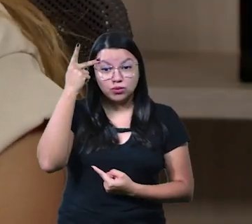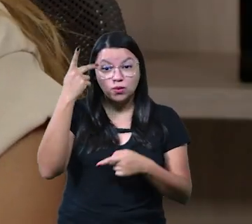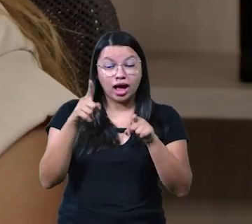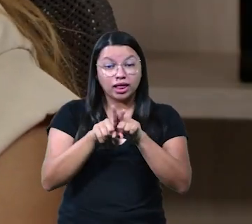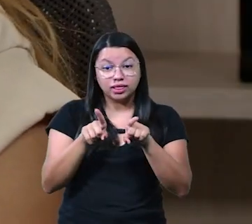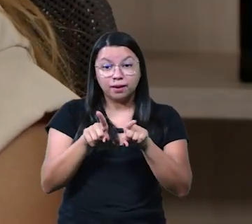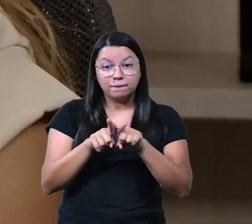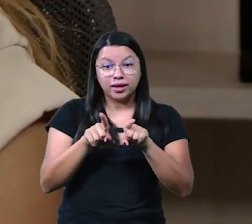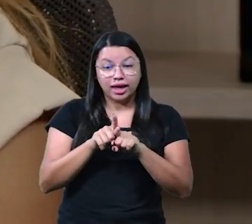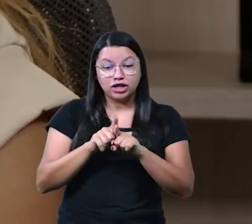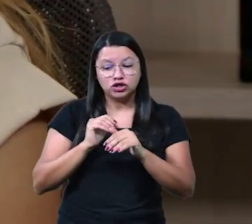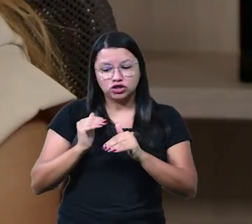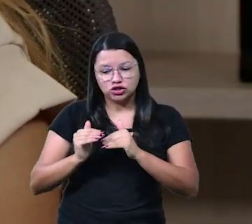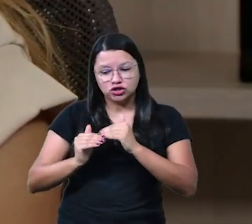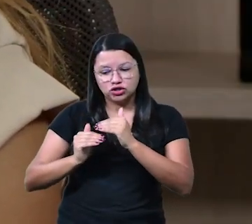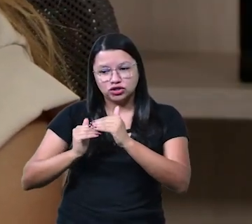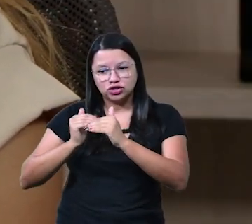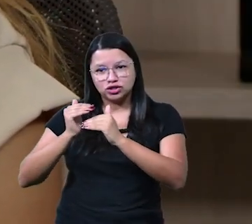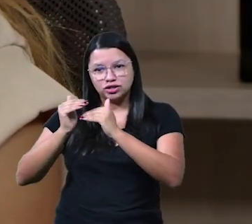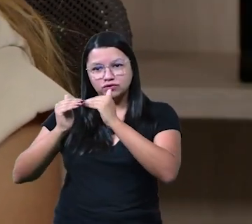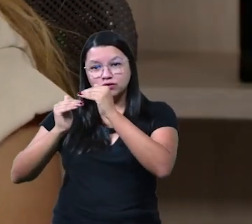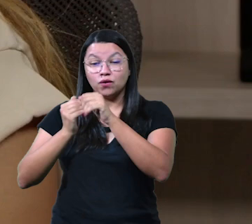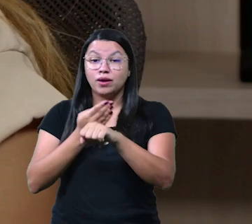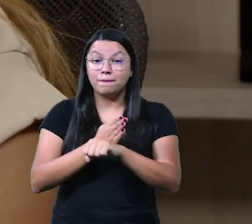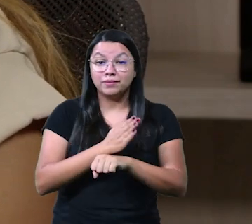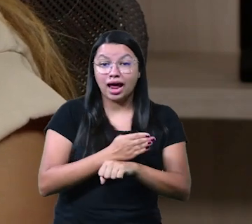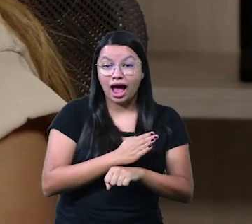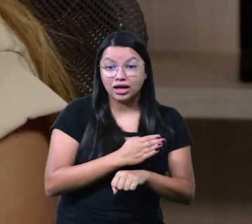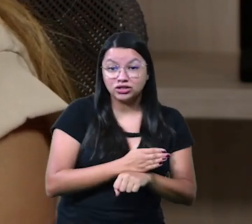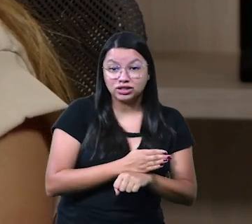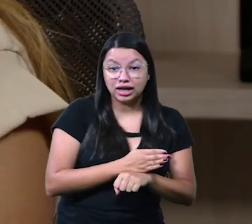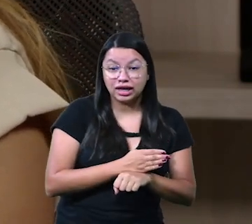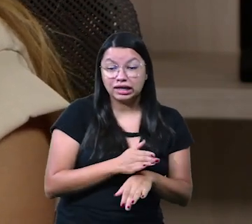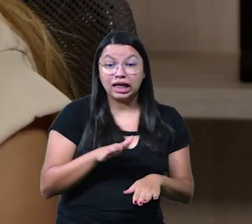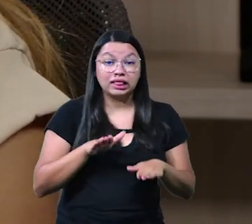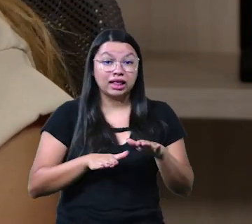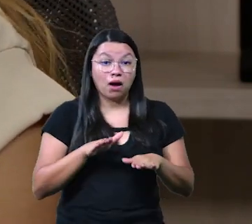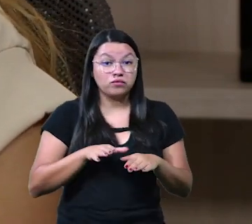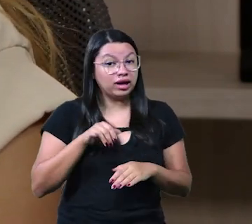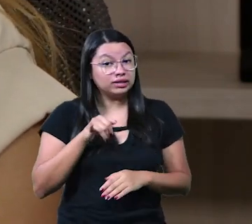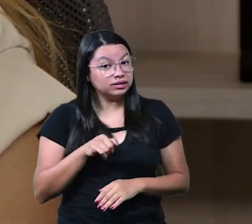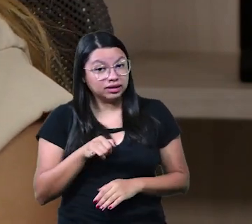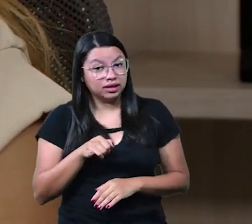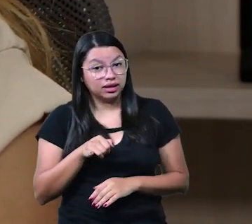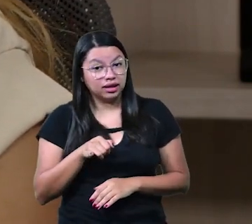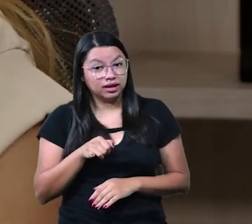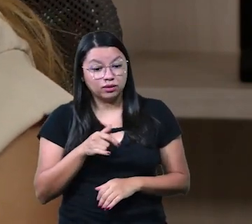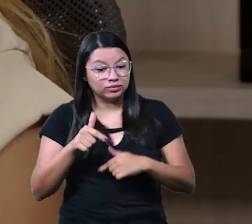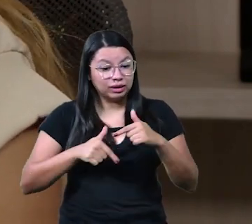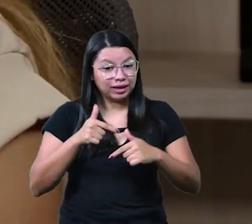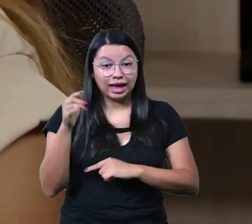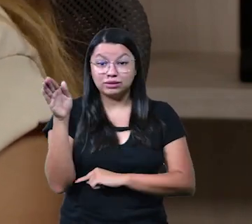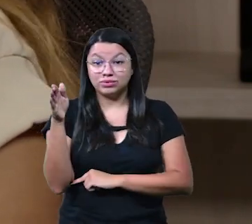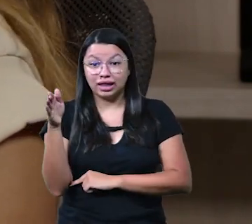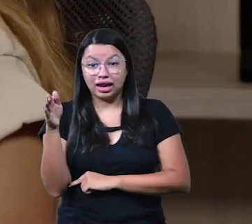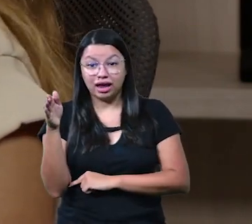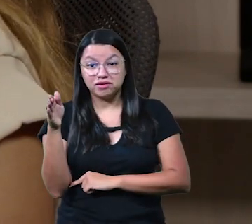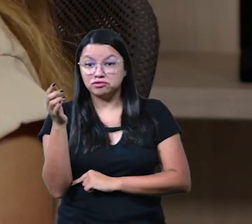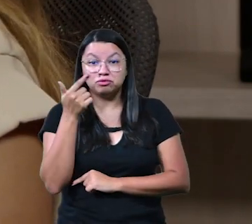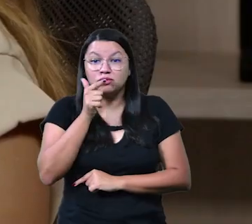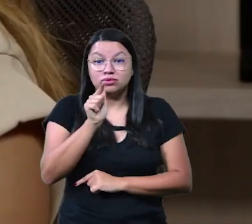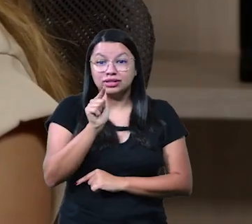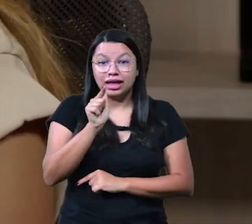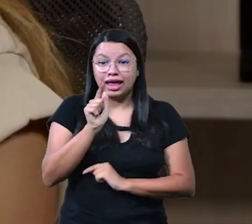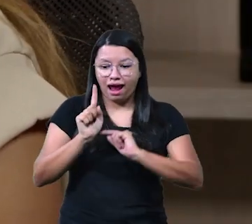desenvolver práticas que, se não fosse a hotelaria, você provavelmente não desenvolveria por si só. É um curso